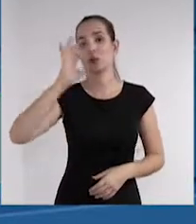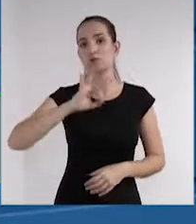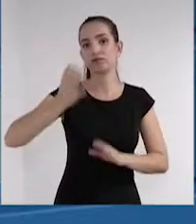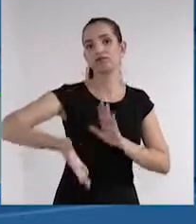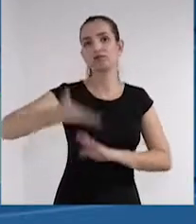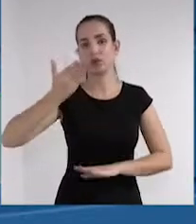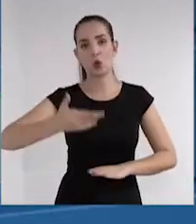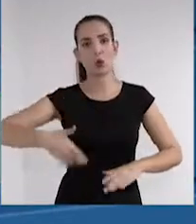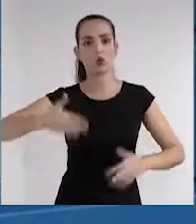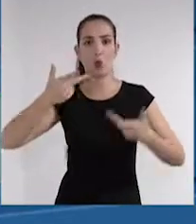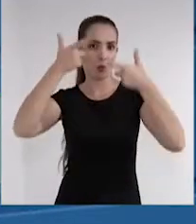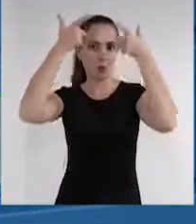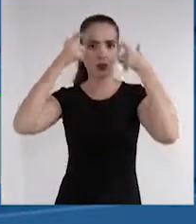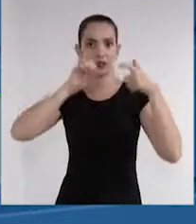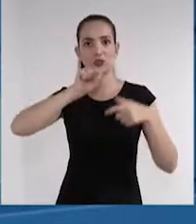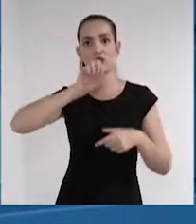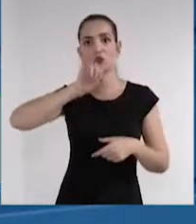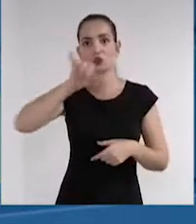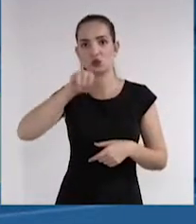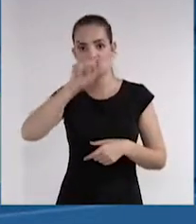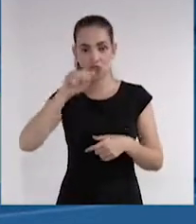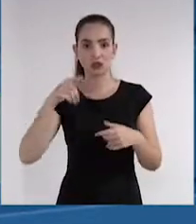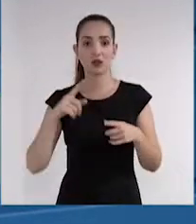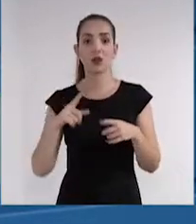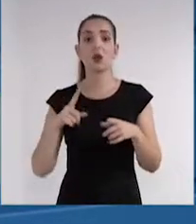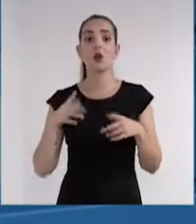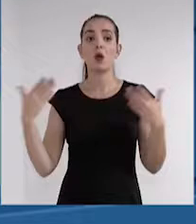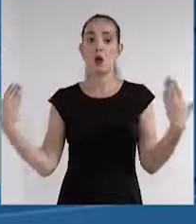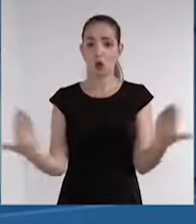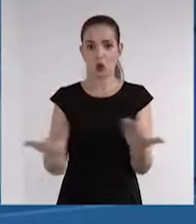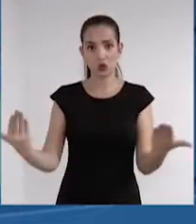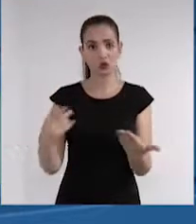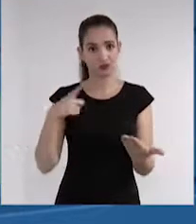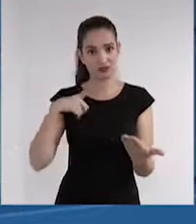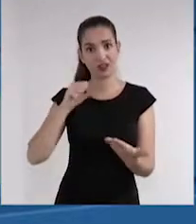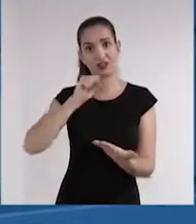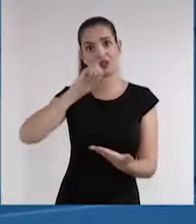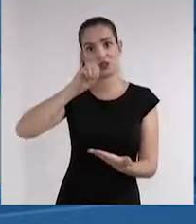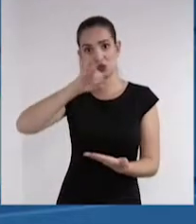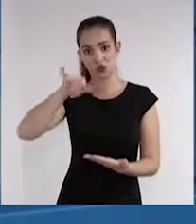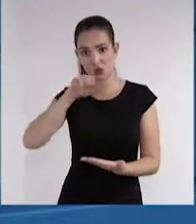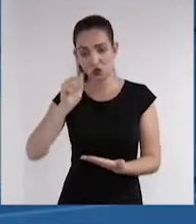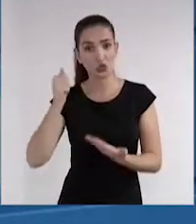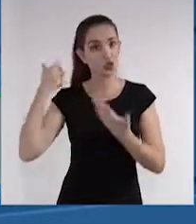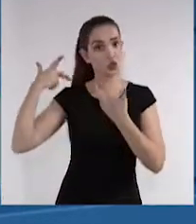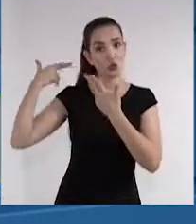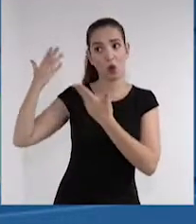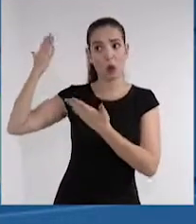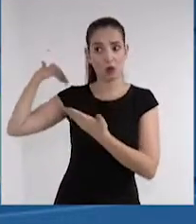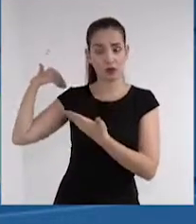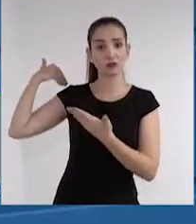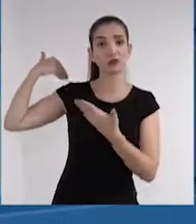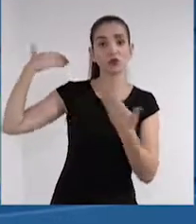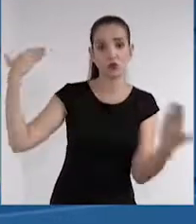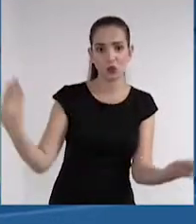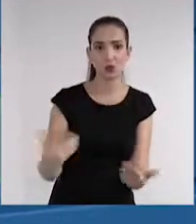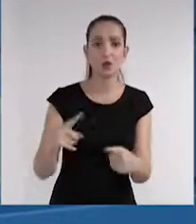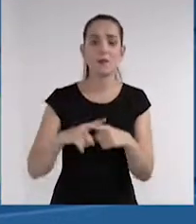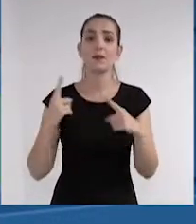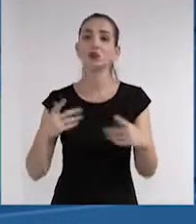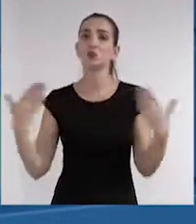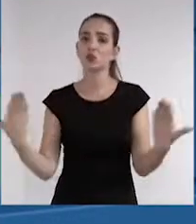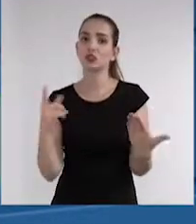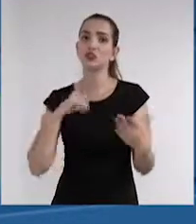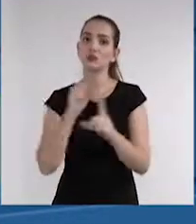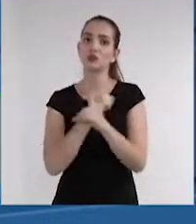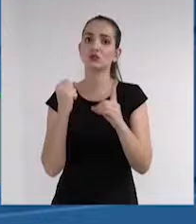rei da soja, etc. Hoje produz grão tanto quanto produzia antes, só que de uma forma mais